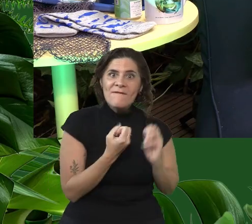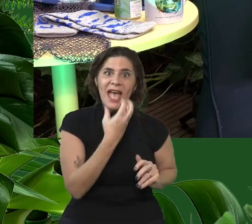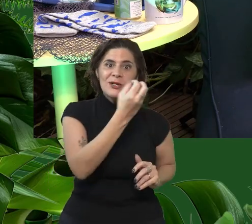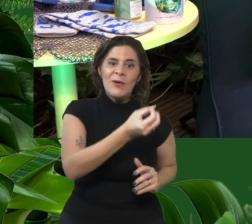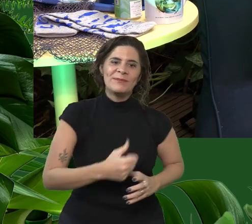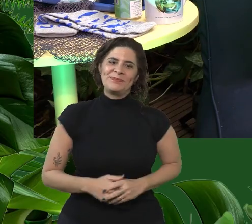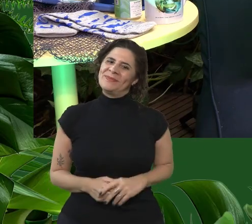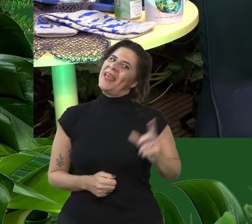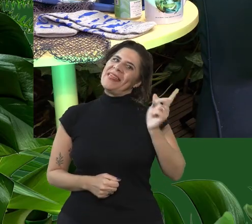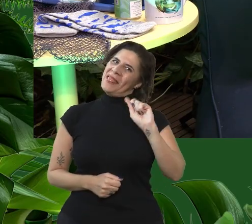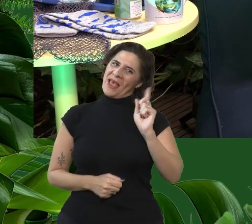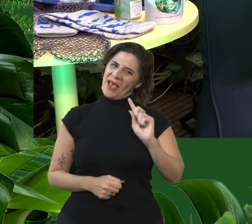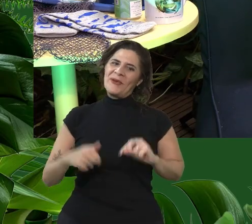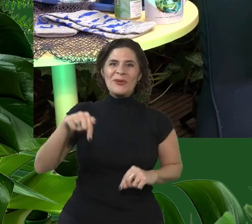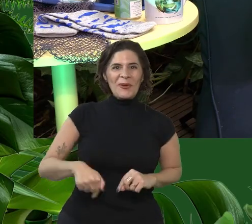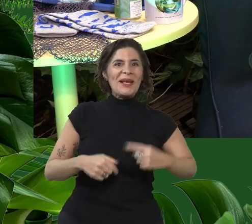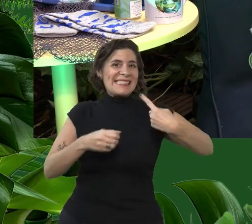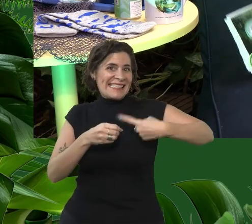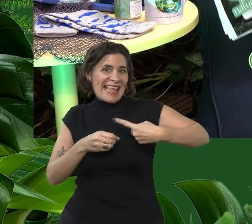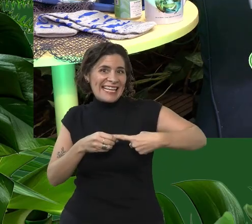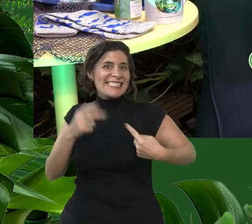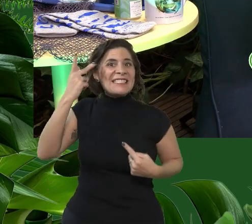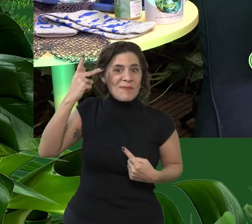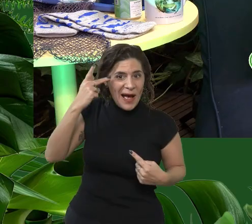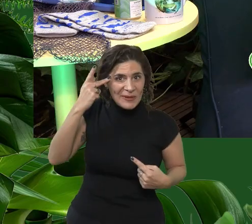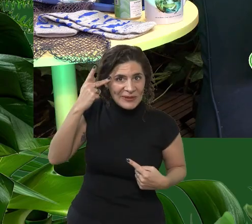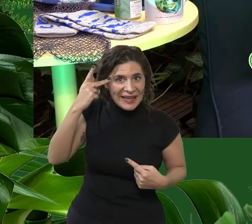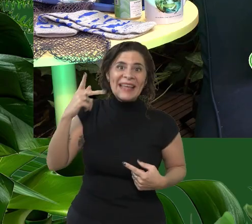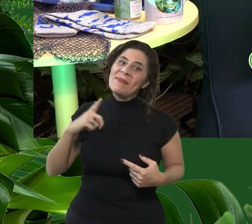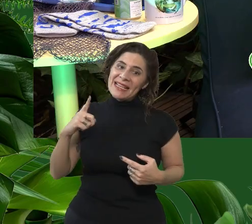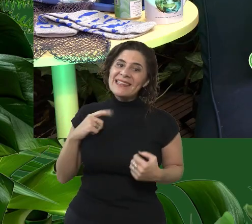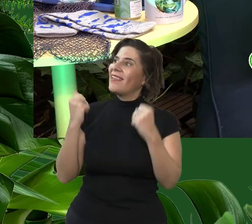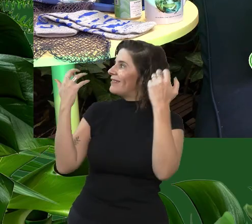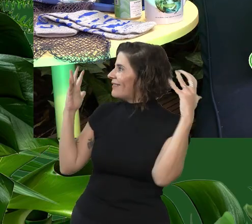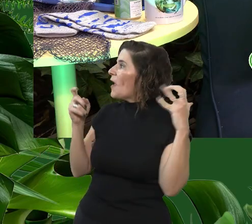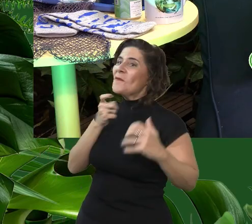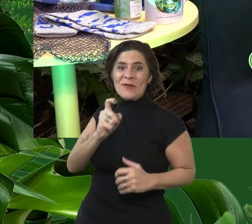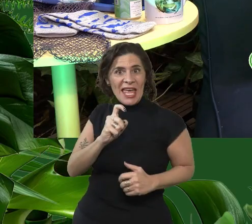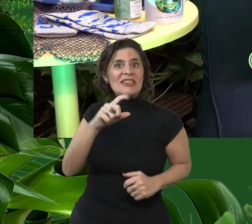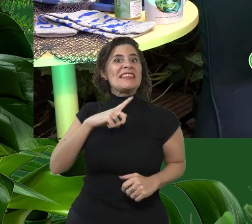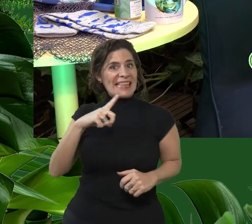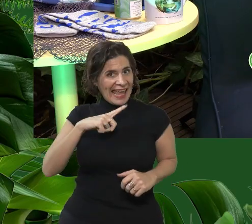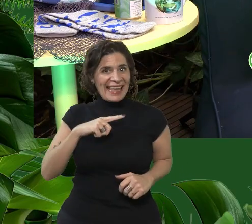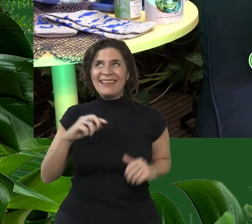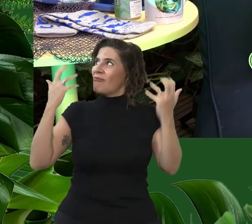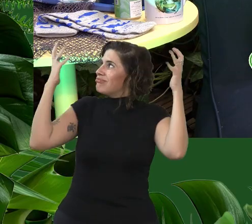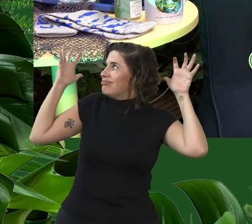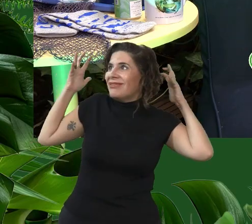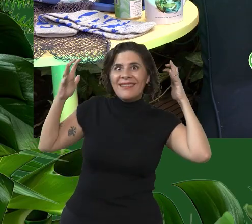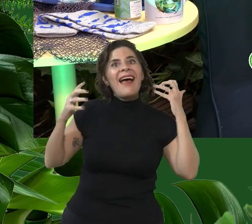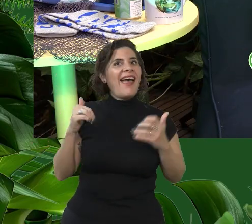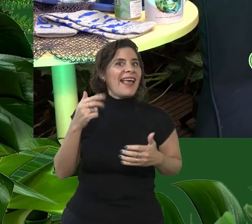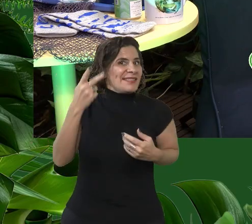eu tô no meio da cidade de São Paulo para mostrar para vocês que dá para ter área verde mesmo em meio à selva de pedra. E